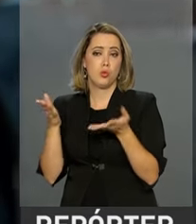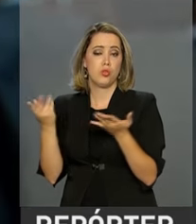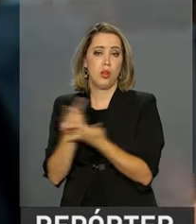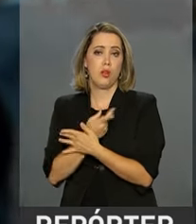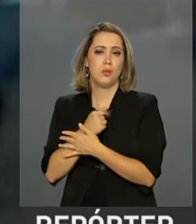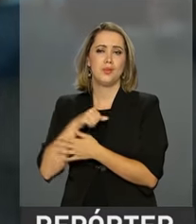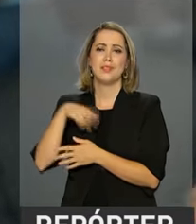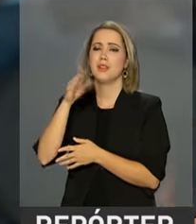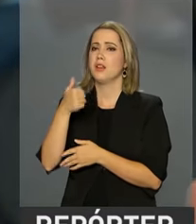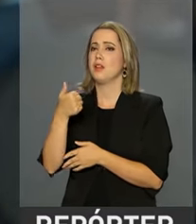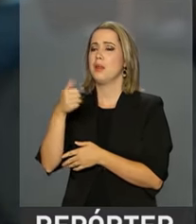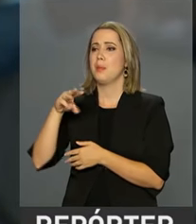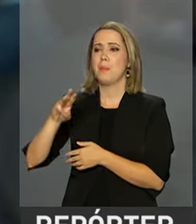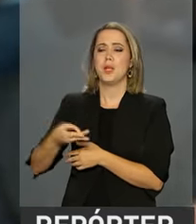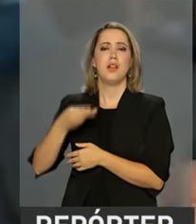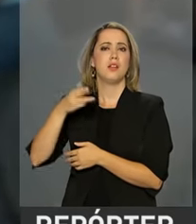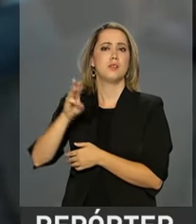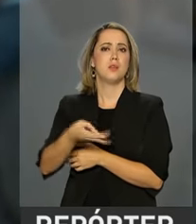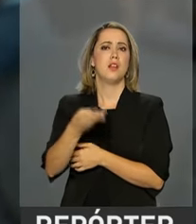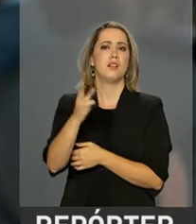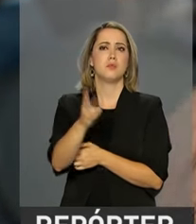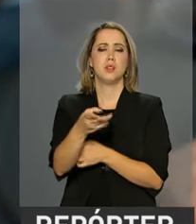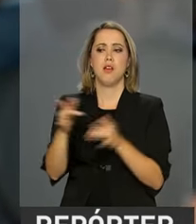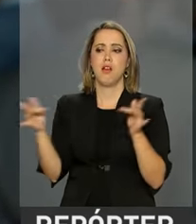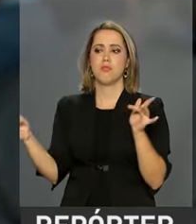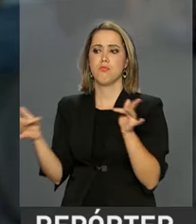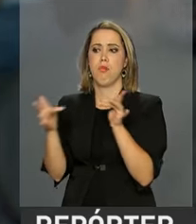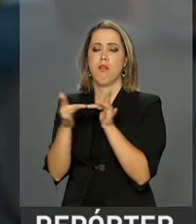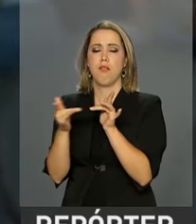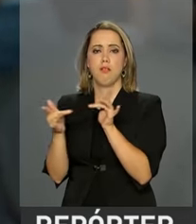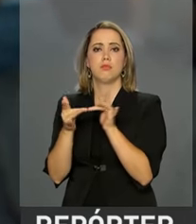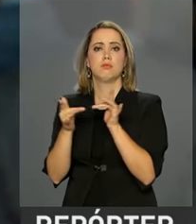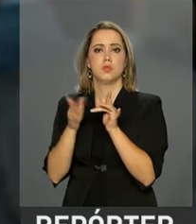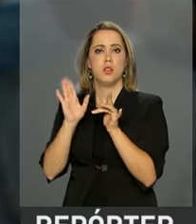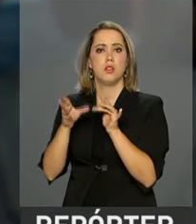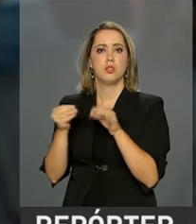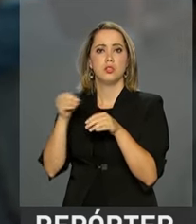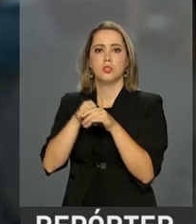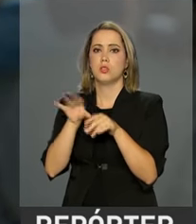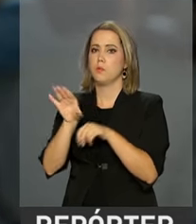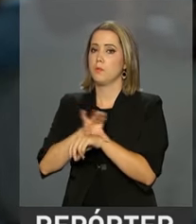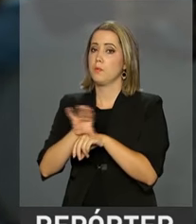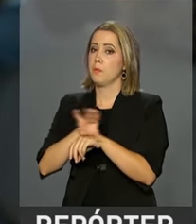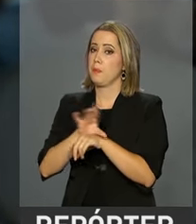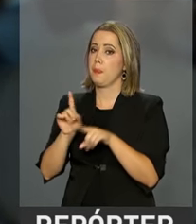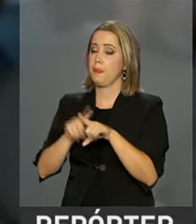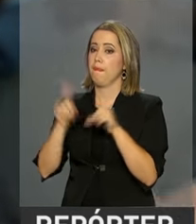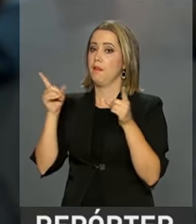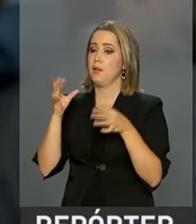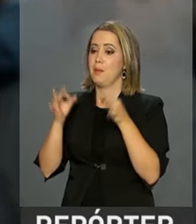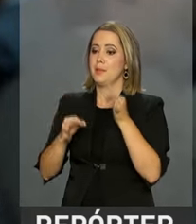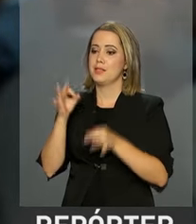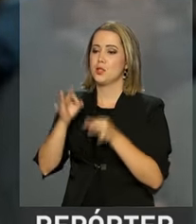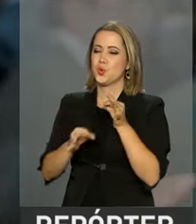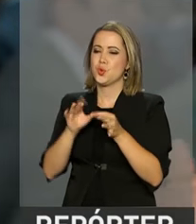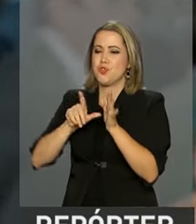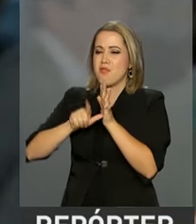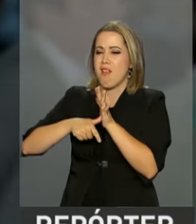Tem milhares e milhares de acordos coletivos. Já está na Constituição Federal, acordos coletivos. É que a justiça